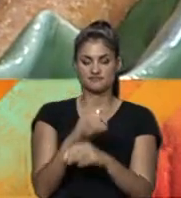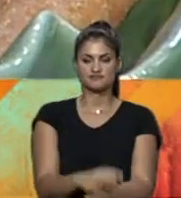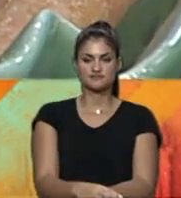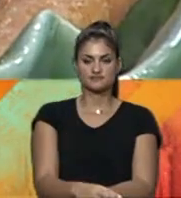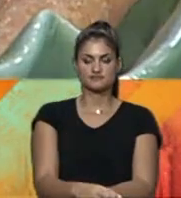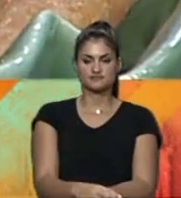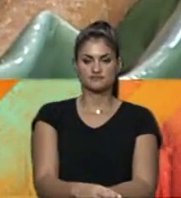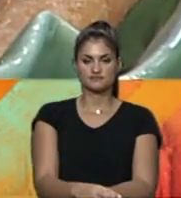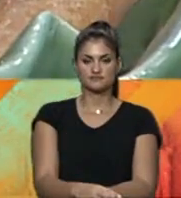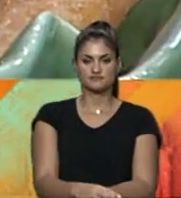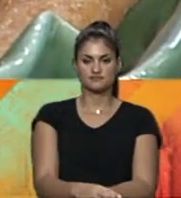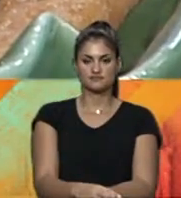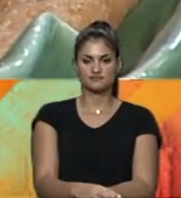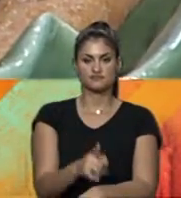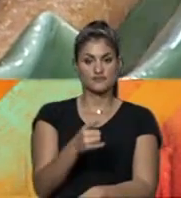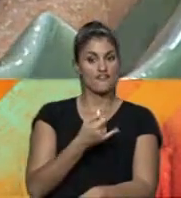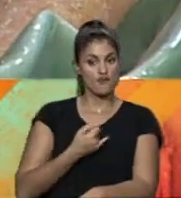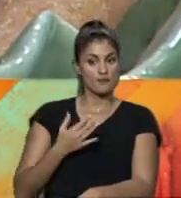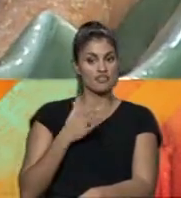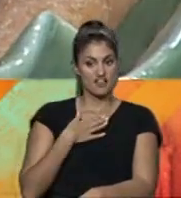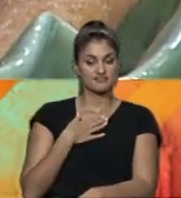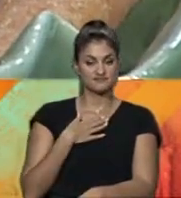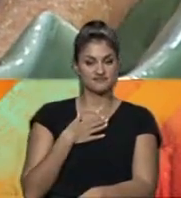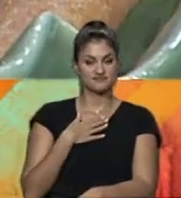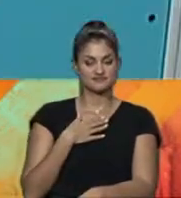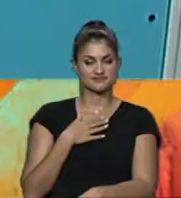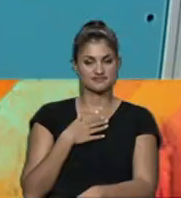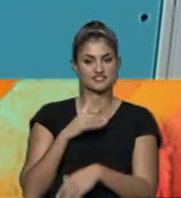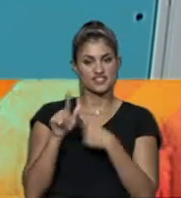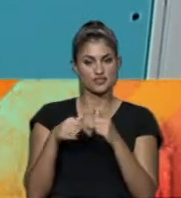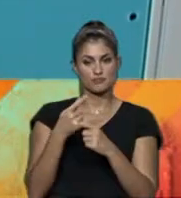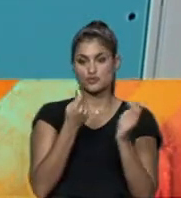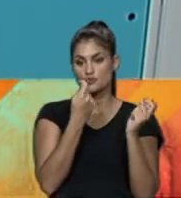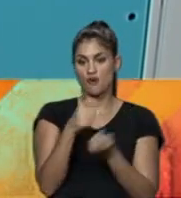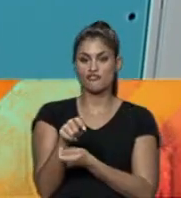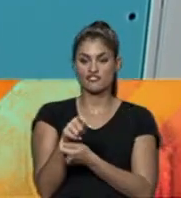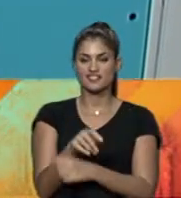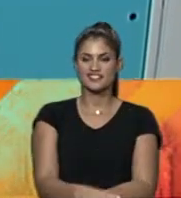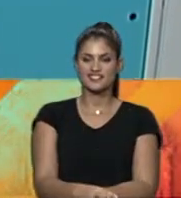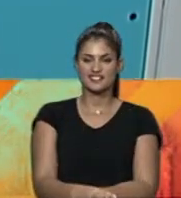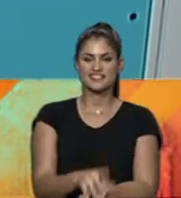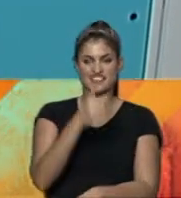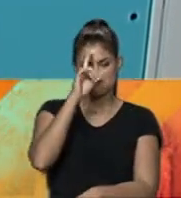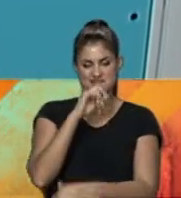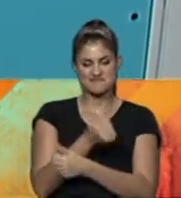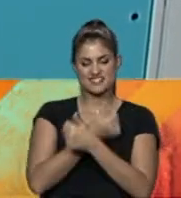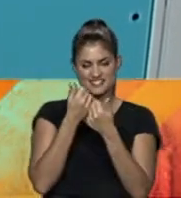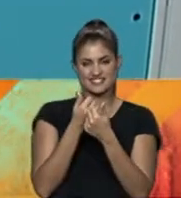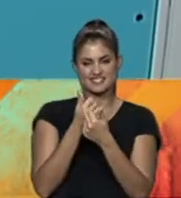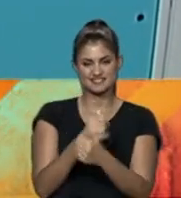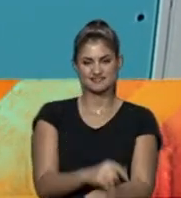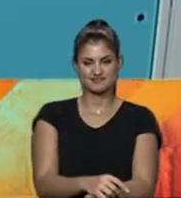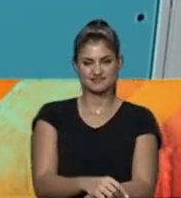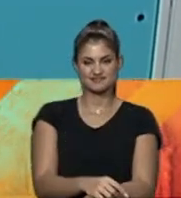E faz ali... Ai, vocês estão a abrir o apetite. Faz um snack. Não faz? Depois do golfe. Ah? Fazer não sei o quê. Bem lembrado. Paulinha está a